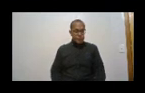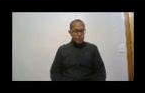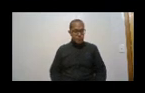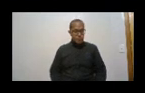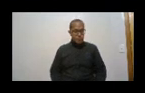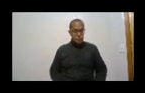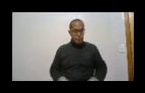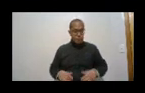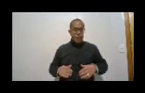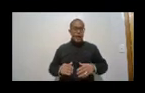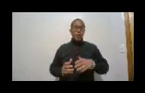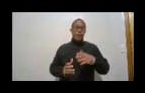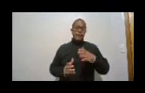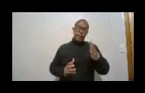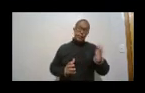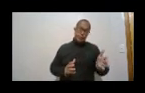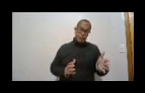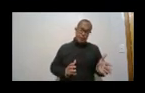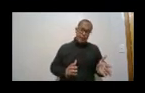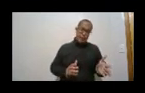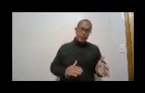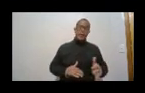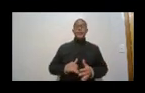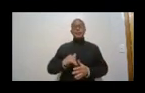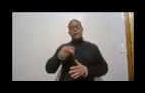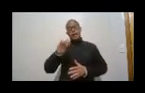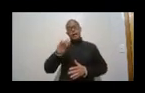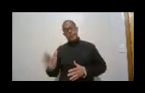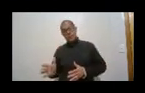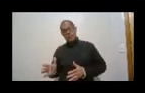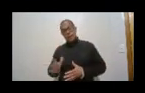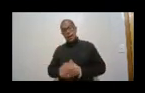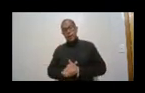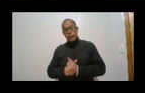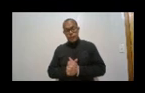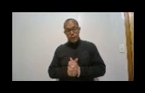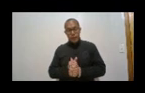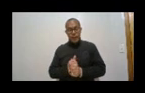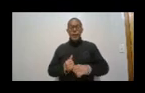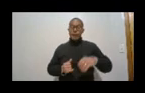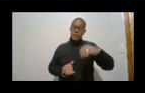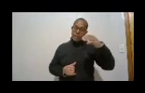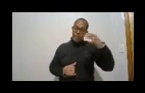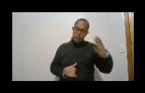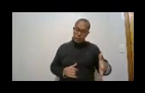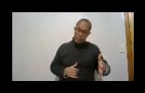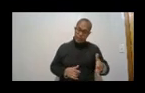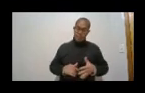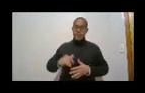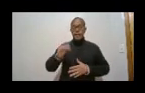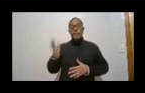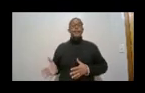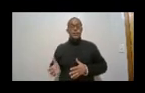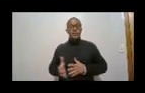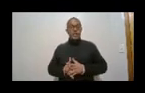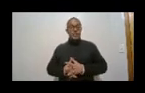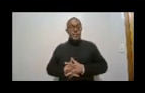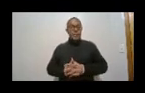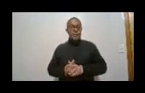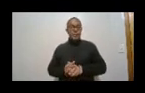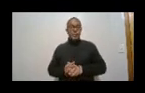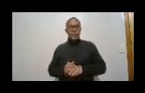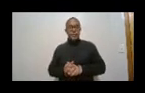senhores reflitam sobre isso. Ou seja, a droga vai chegar onde você quer, mas a droga também vai chegar onde você não quer. Vai chegar onde você precisa,